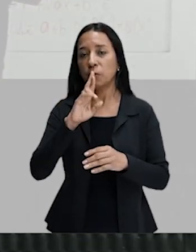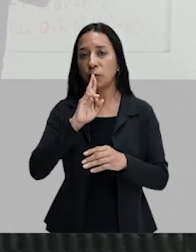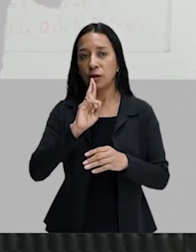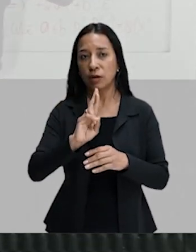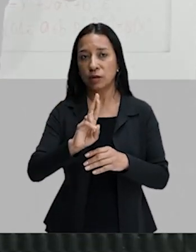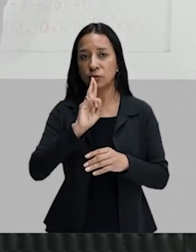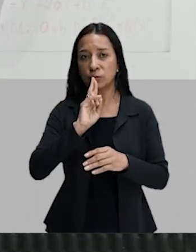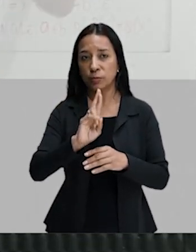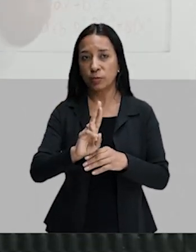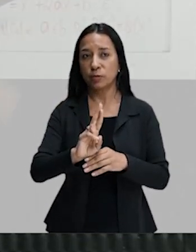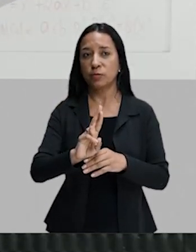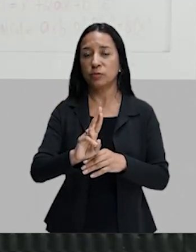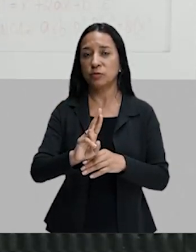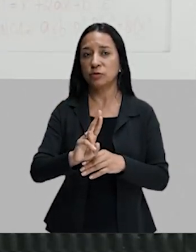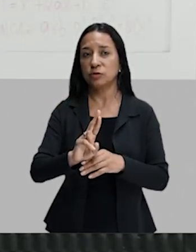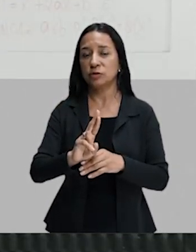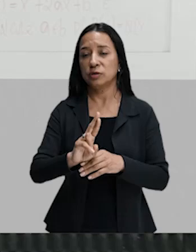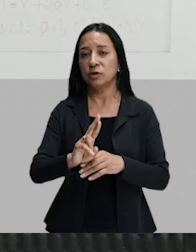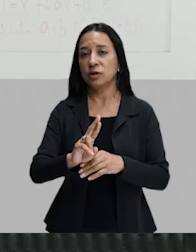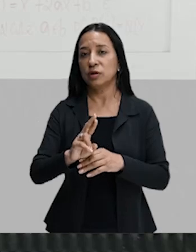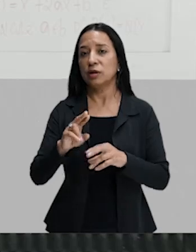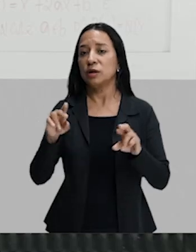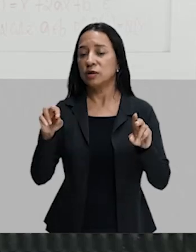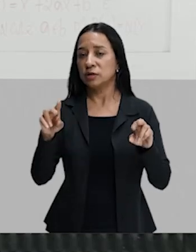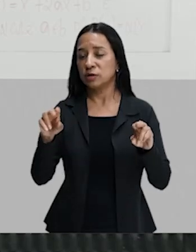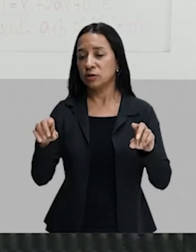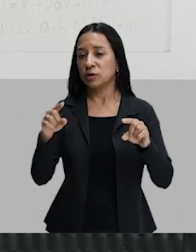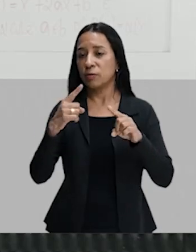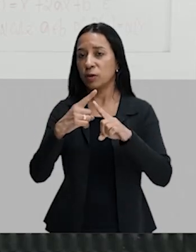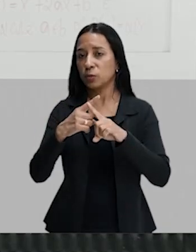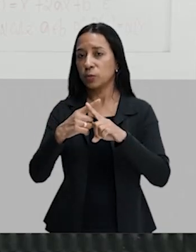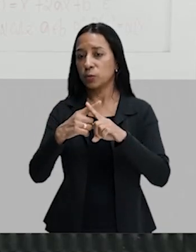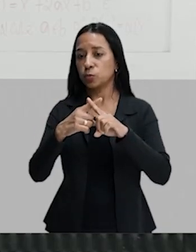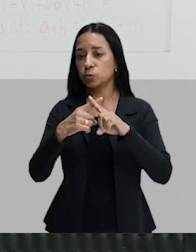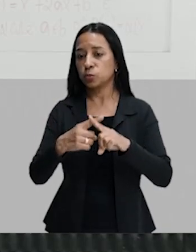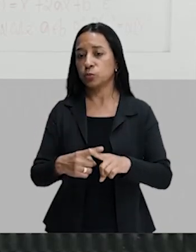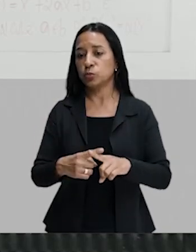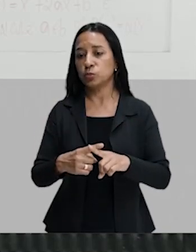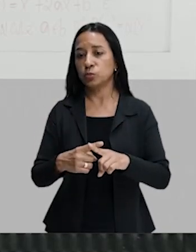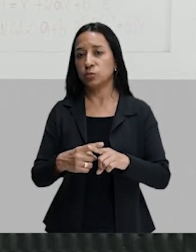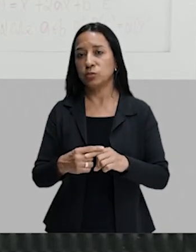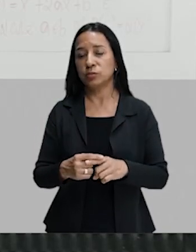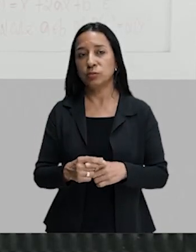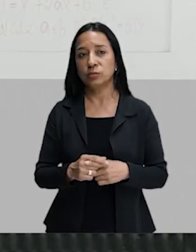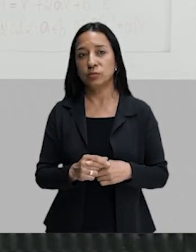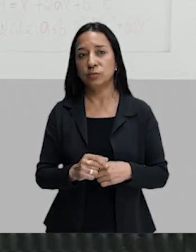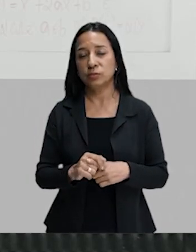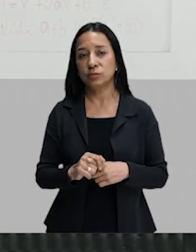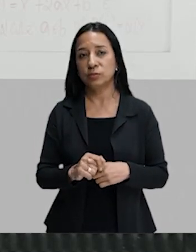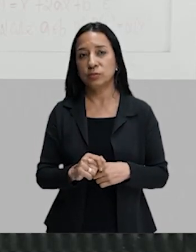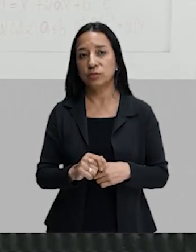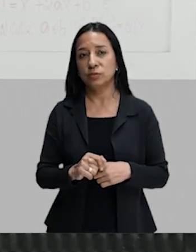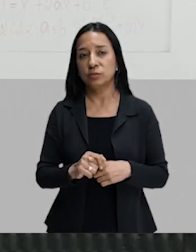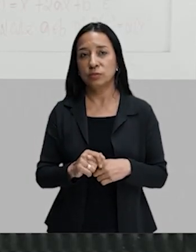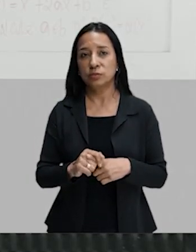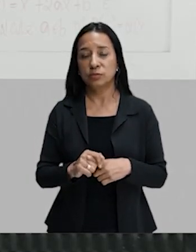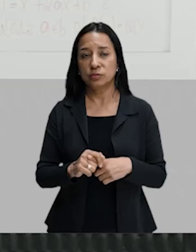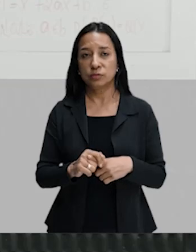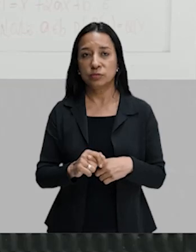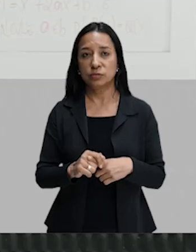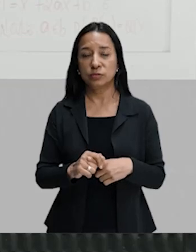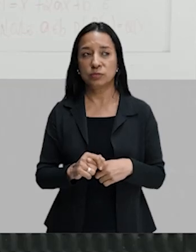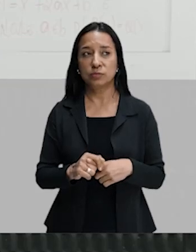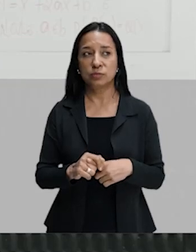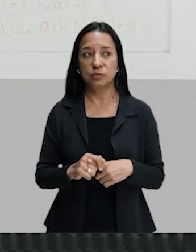aqui deles serem identicamente nulos. Certo, turminha? Vamos aqui responder